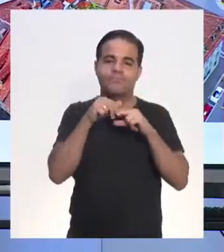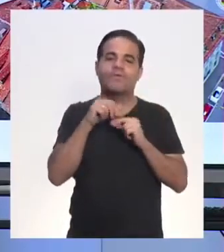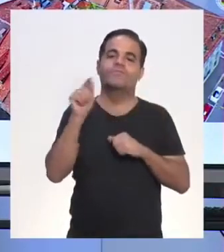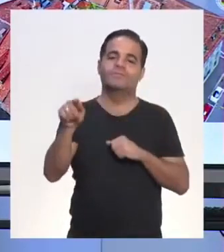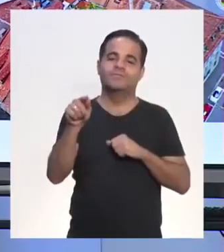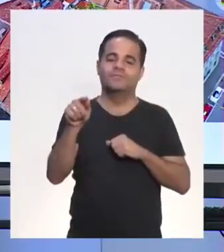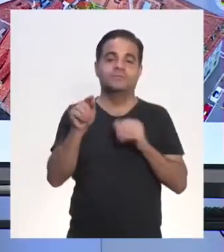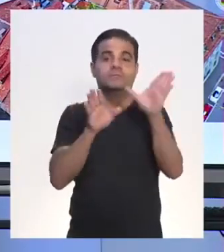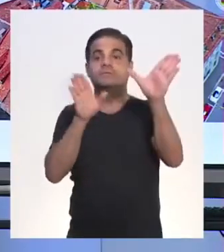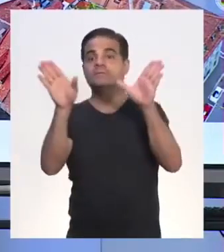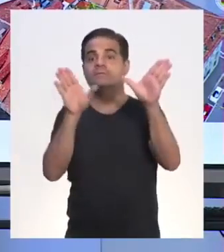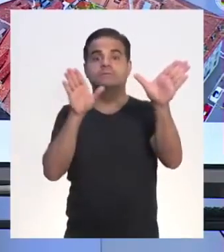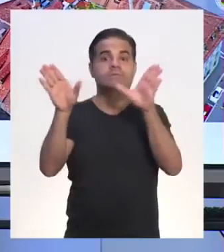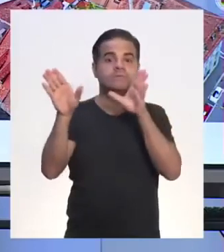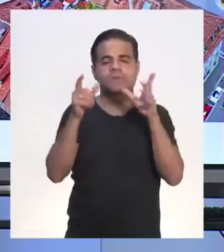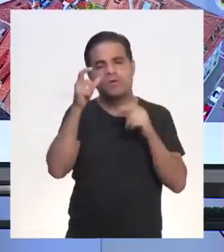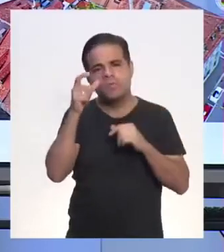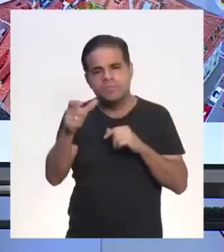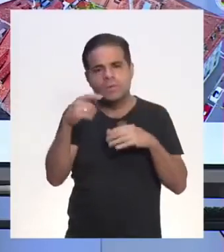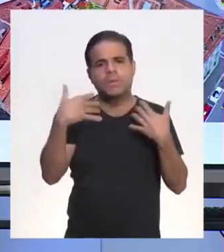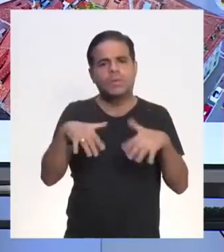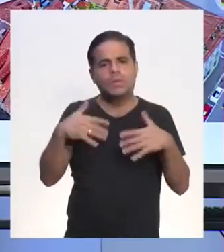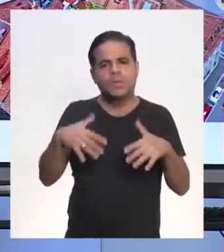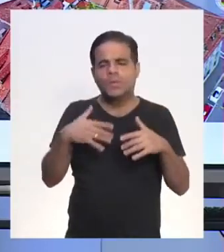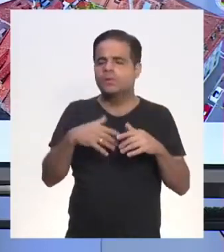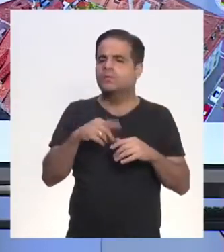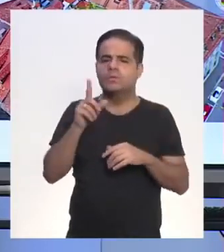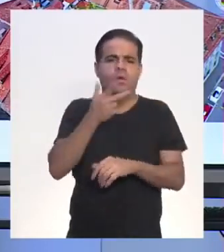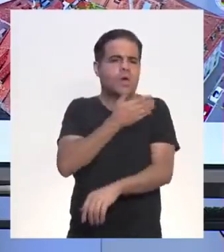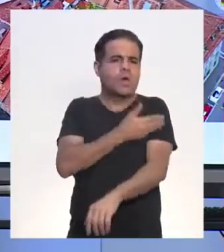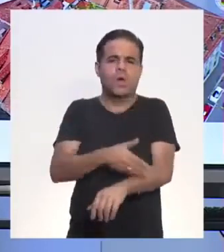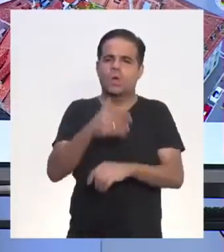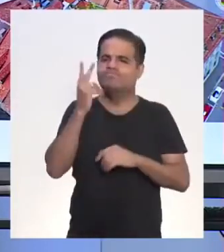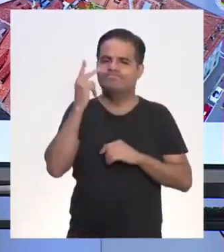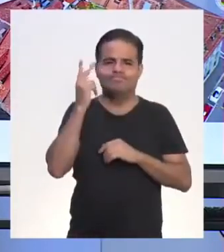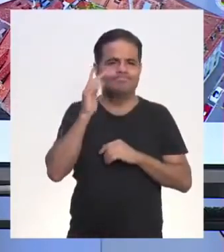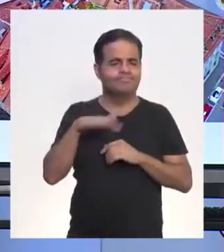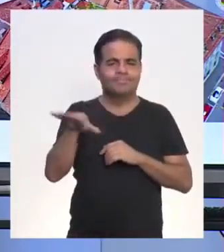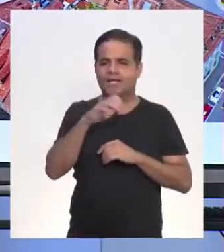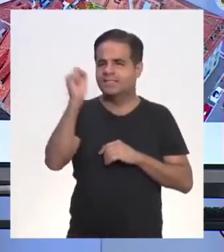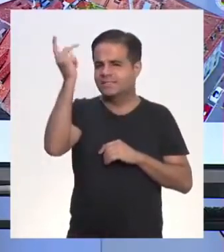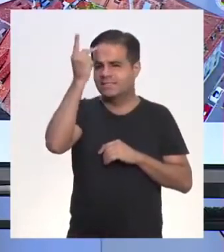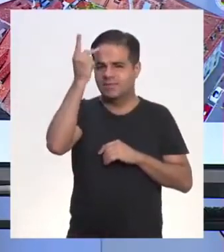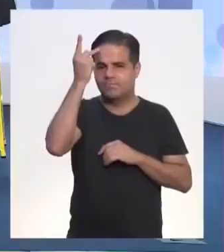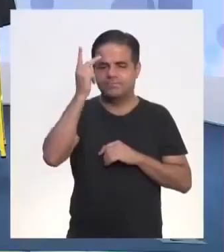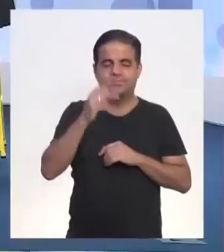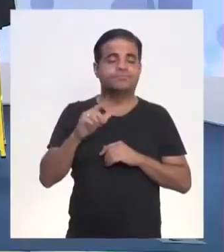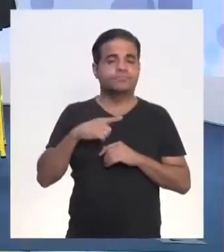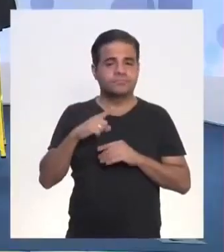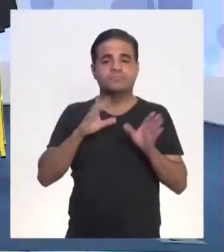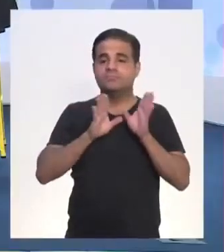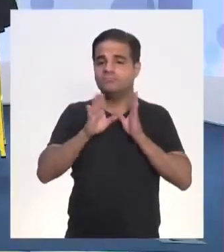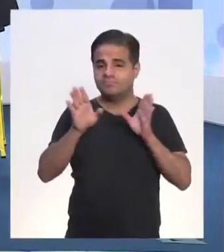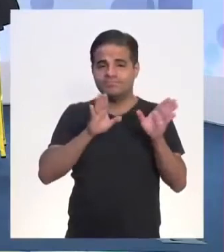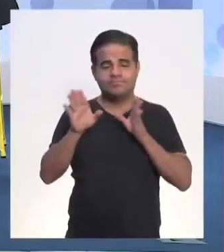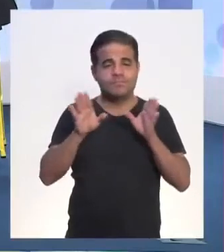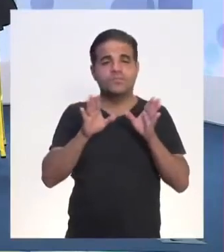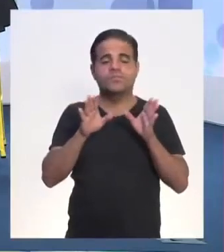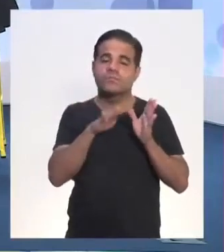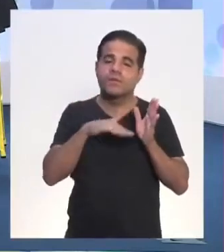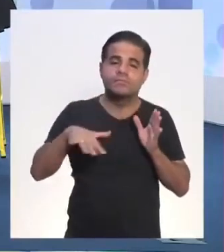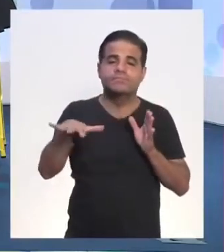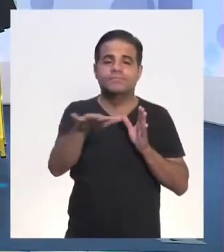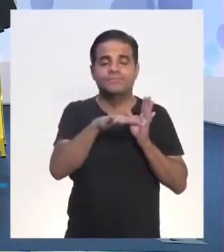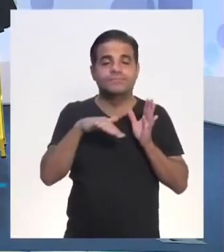da sinalização. Então, eu observei bastante isso aí, o que não é comum aqui em São Paulo. Tem, né, as mãos e as